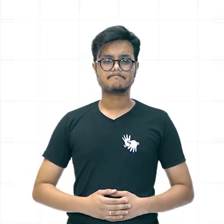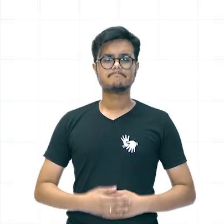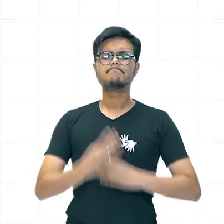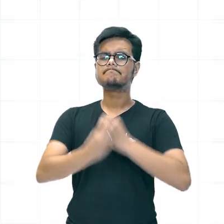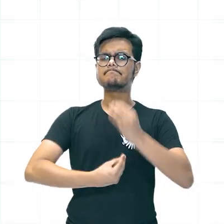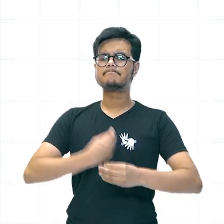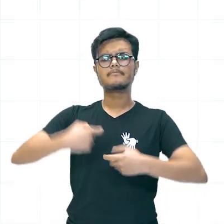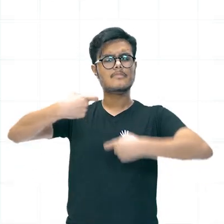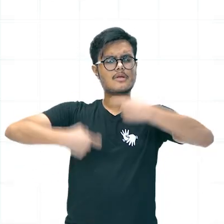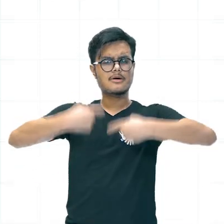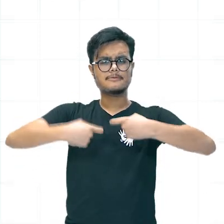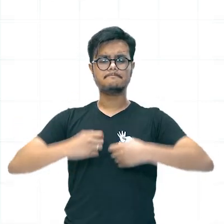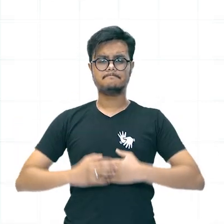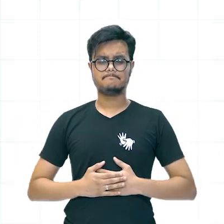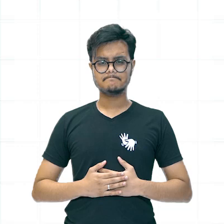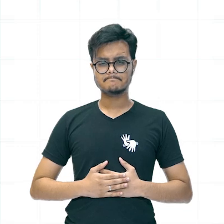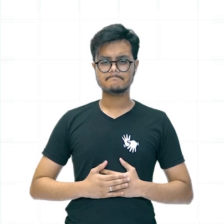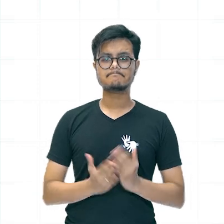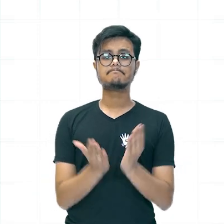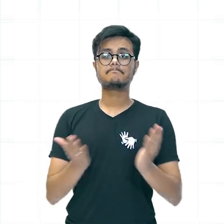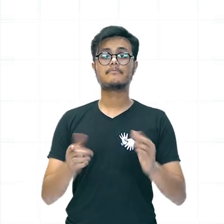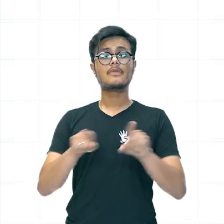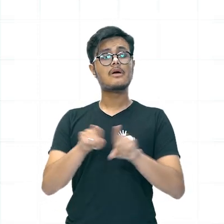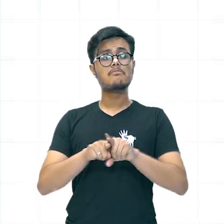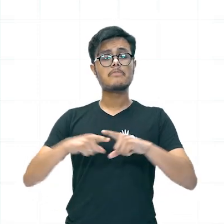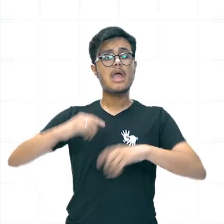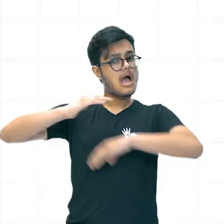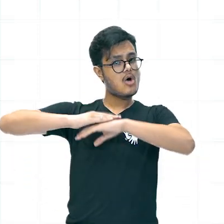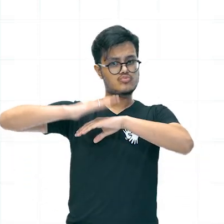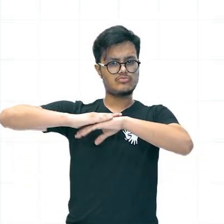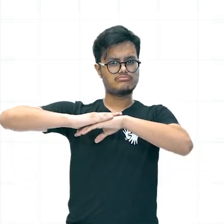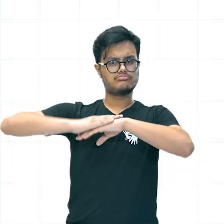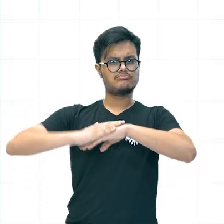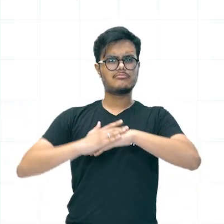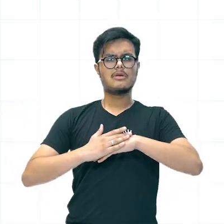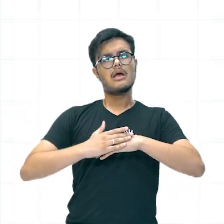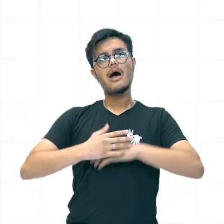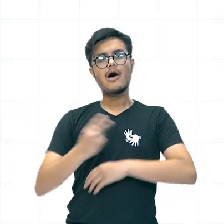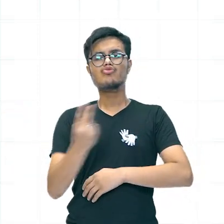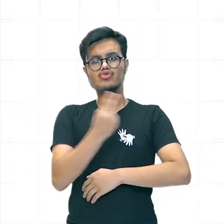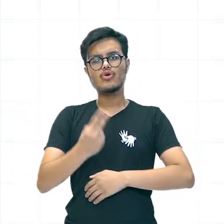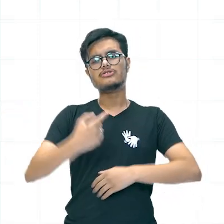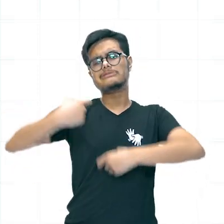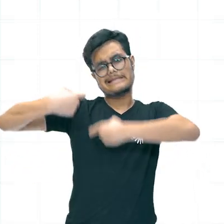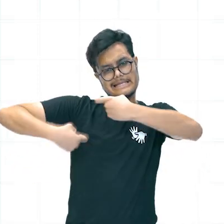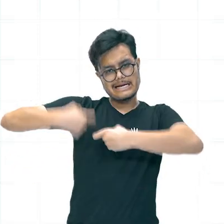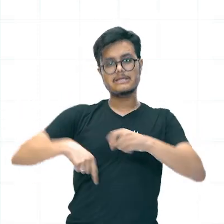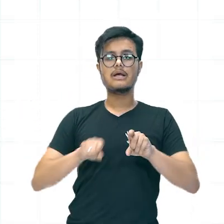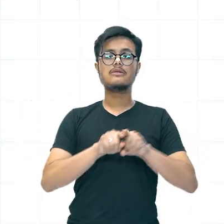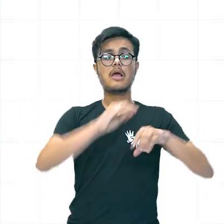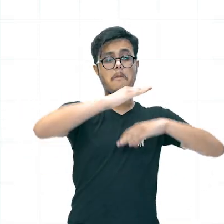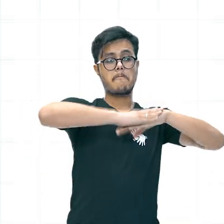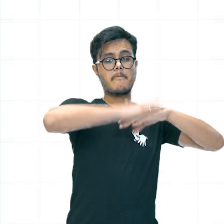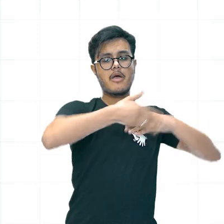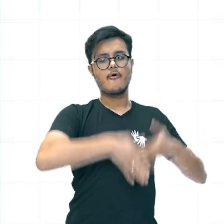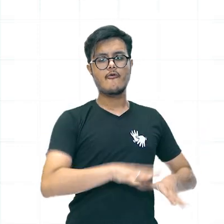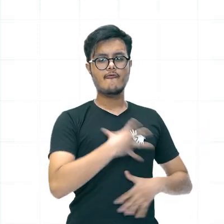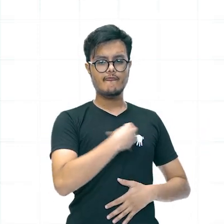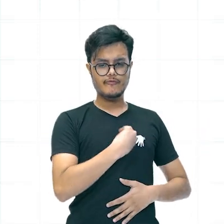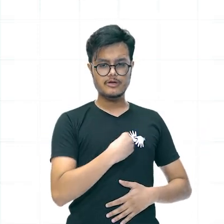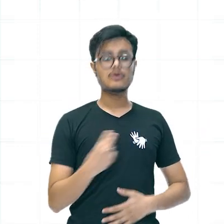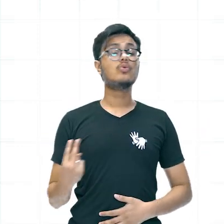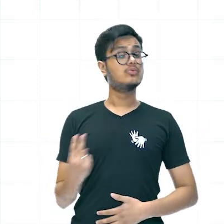reprodução dos quinidários, ela pode se dar de forma assexuada e sexuada. Então, ele vai ter esses 2 tipos